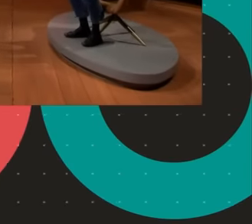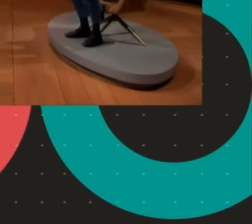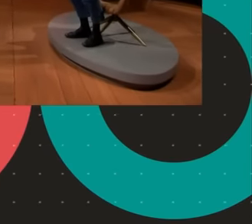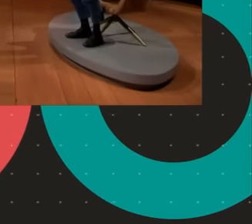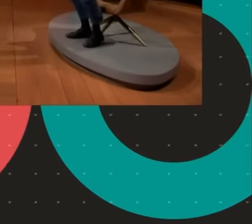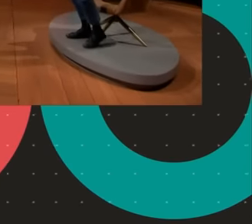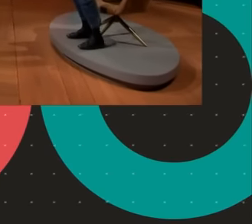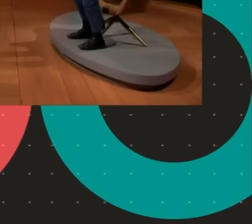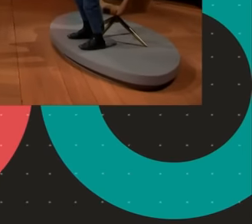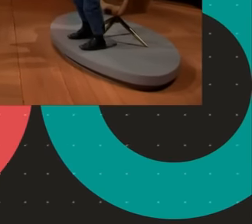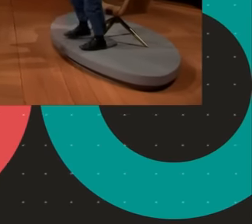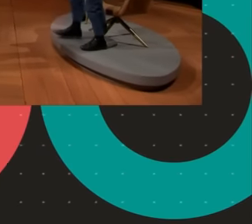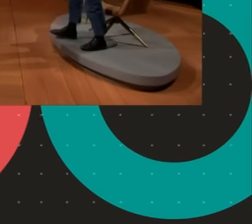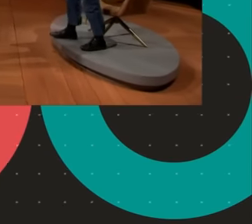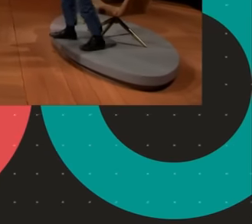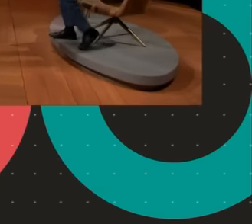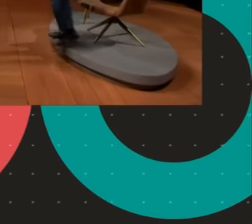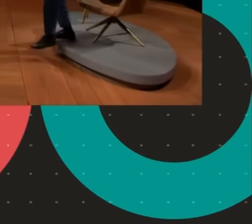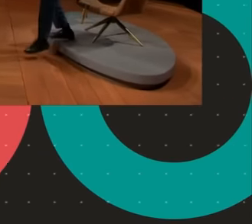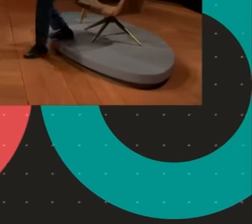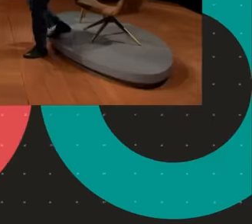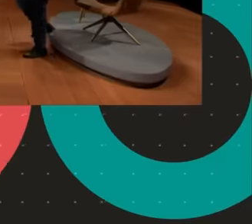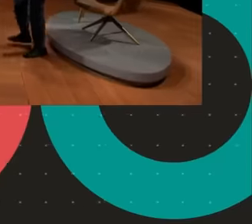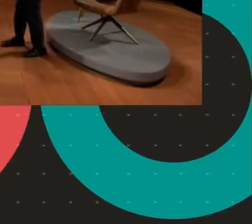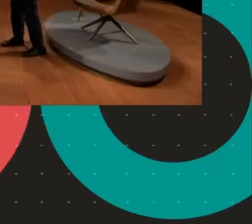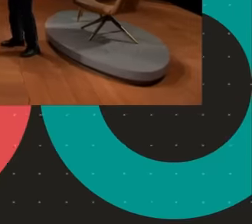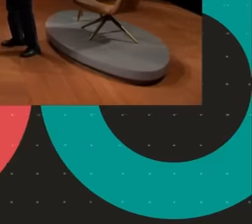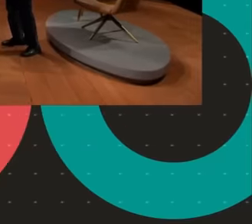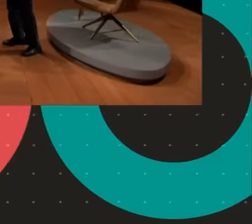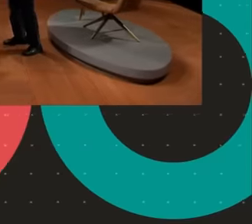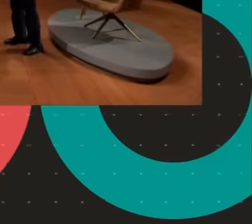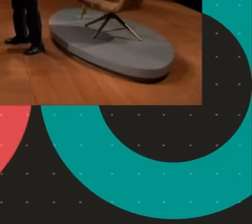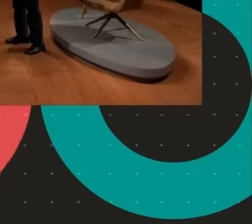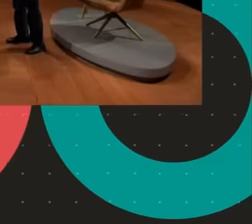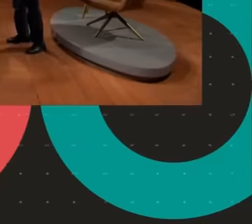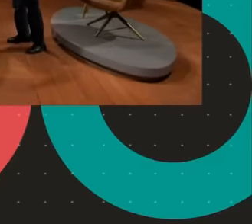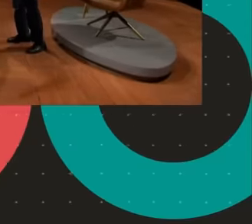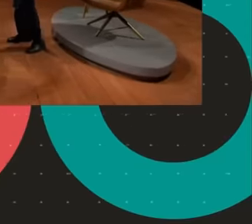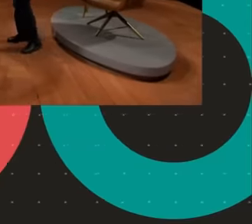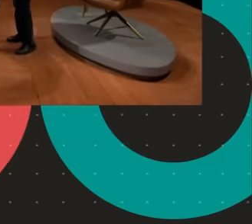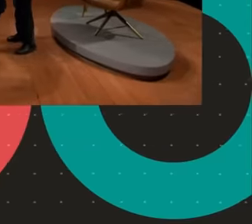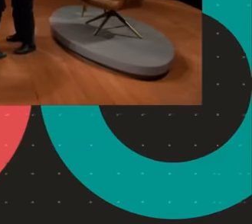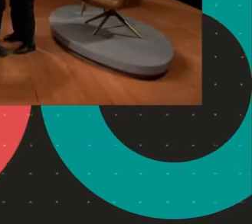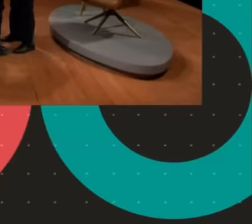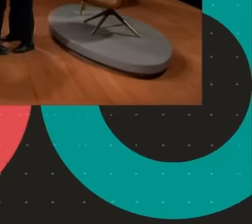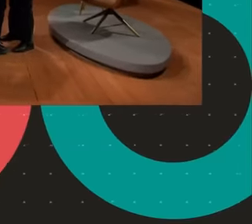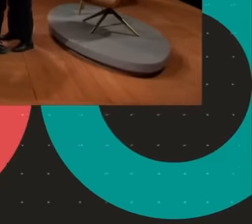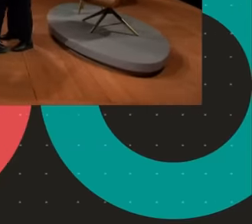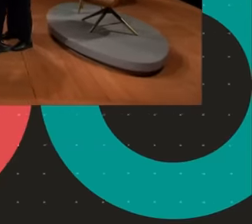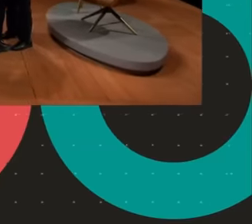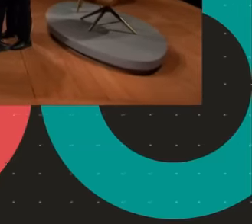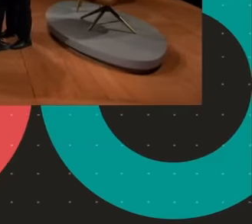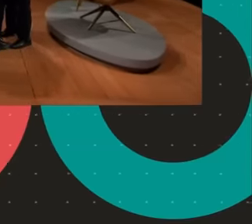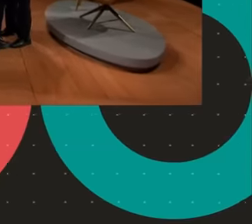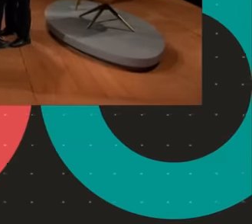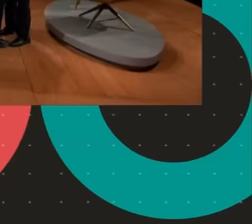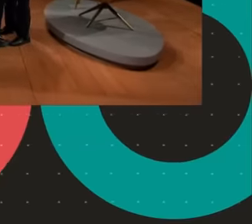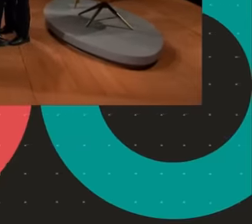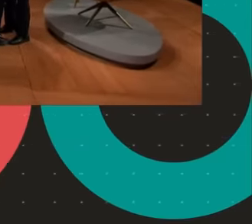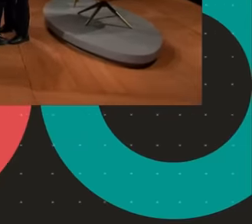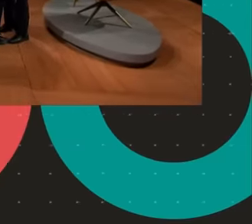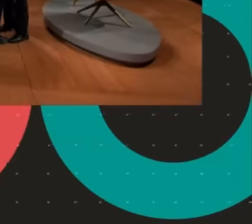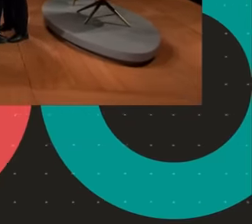Vocês, como eu disse, vocês são os meus apresentadores. Nossa, gente. Mãe, é.